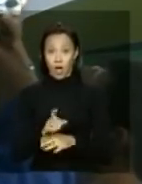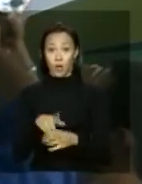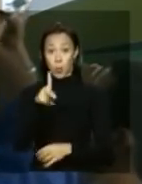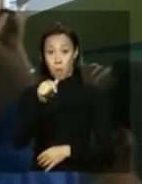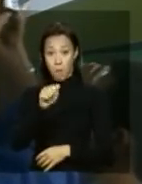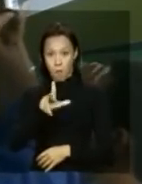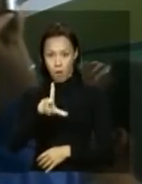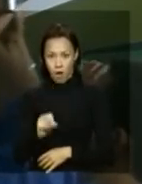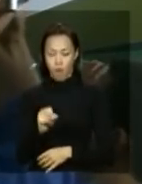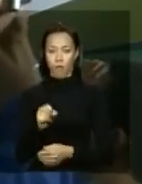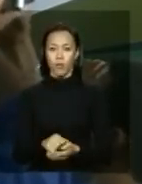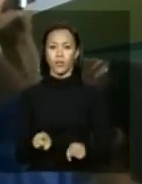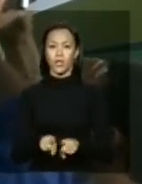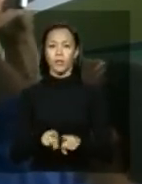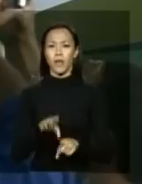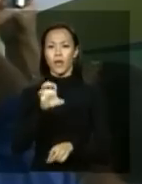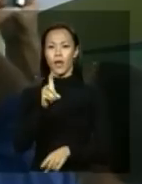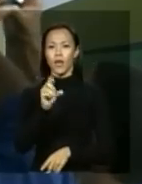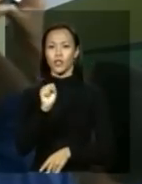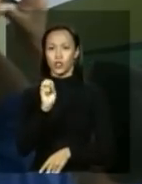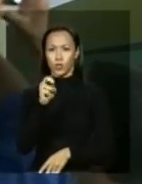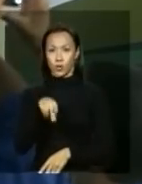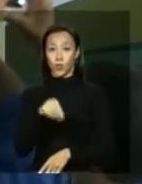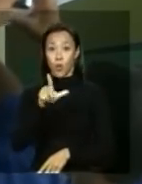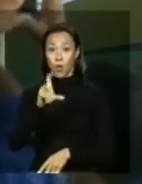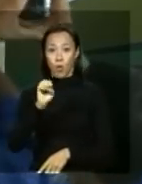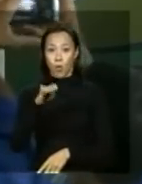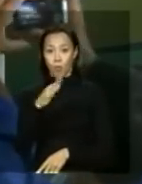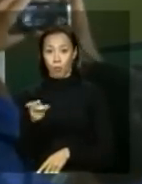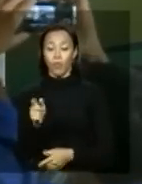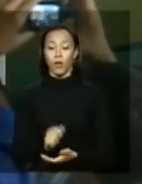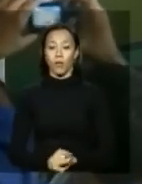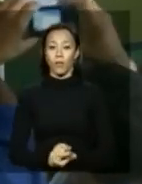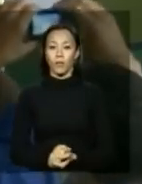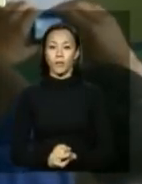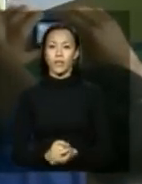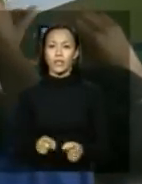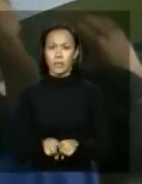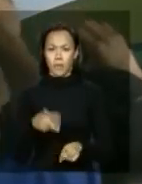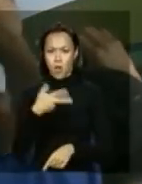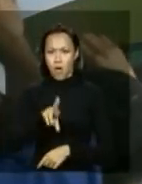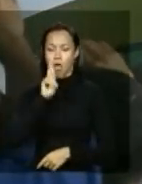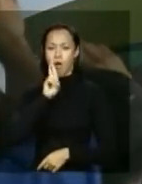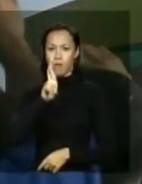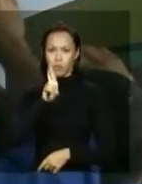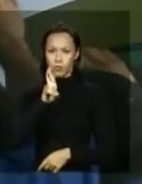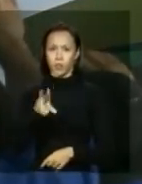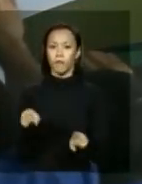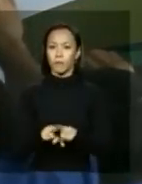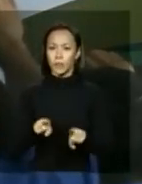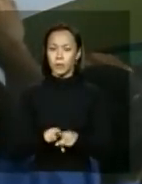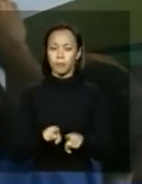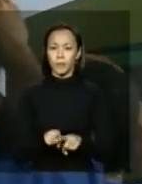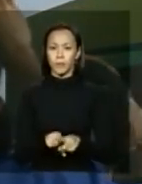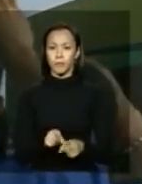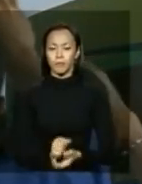o ministro Edson Lobão, de Minas e Energia, responsável